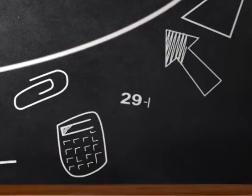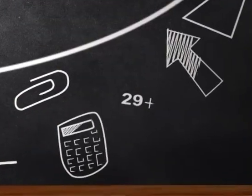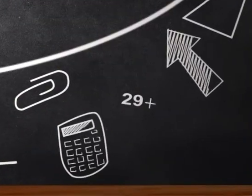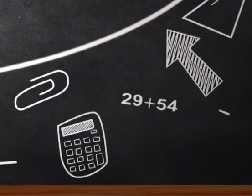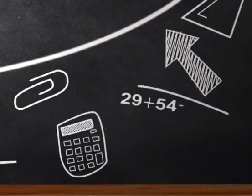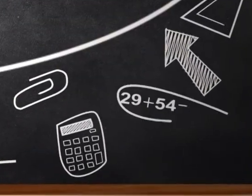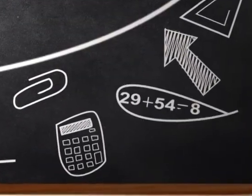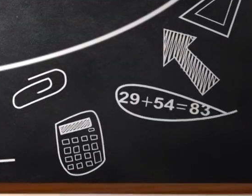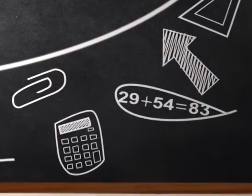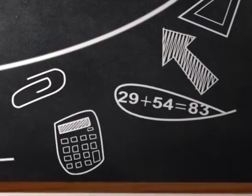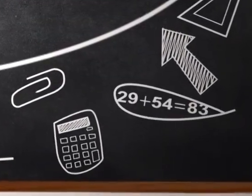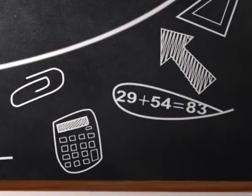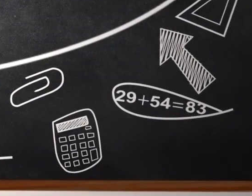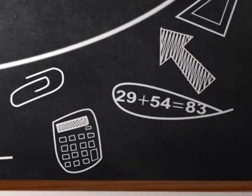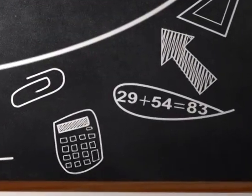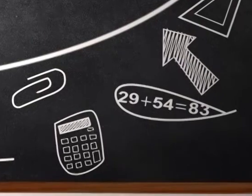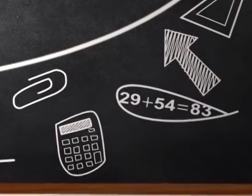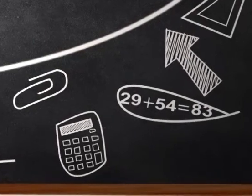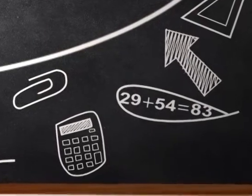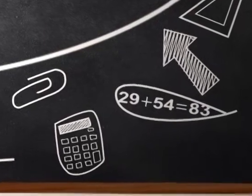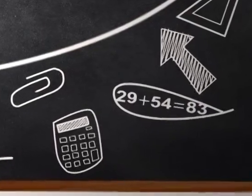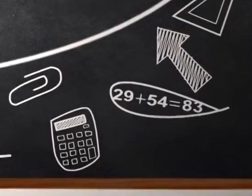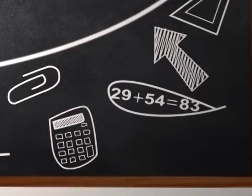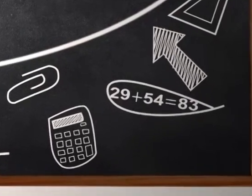Ipiranga News, 28/10